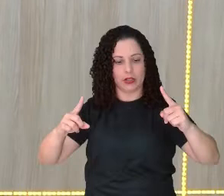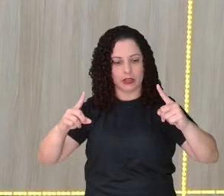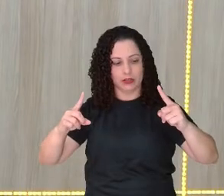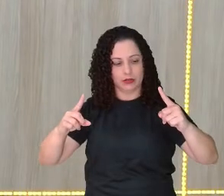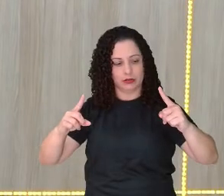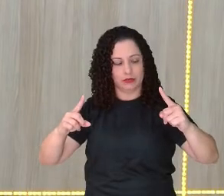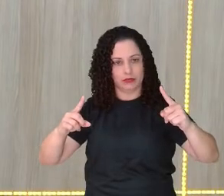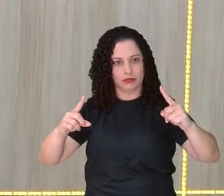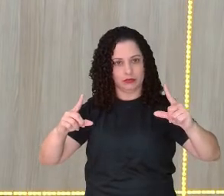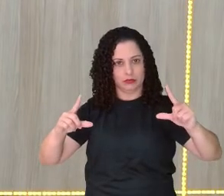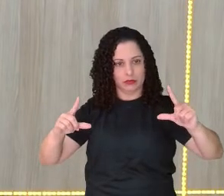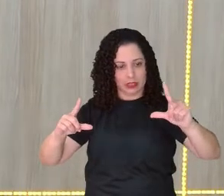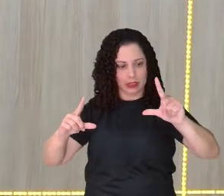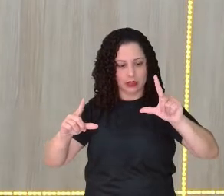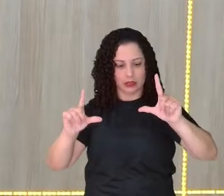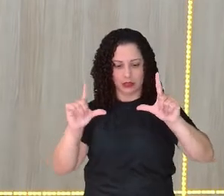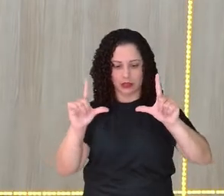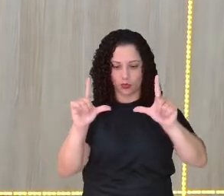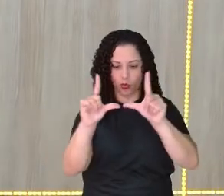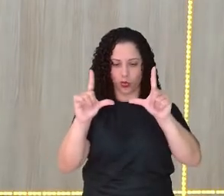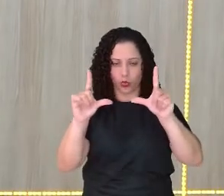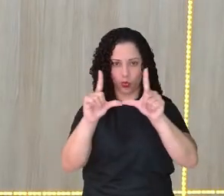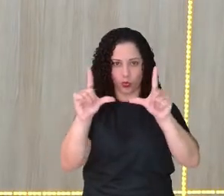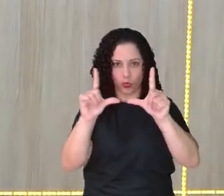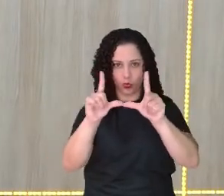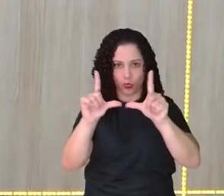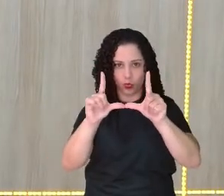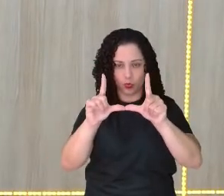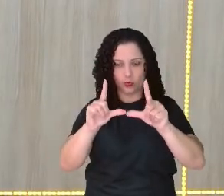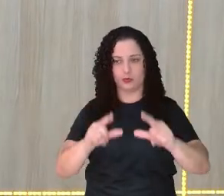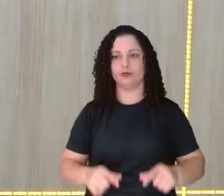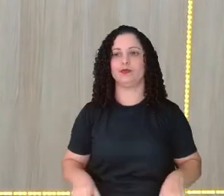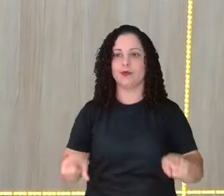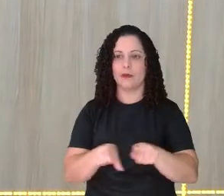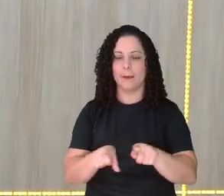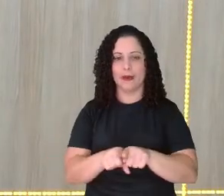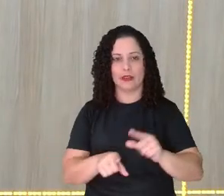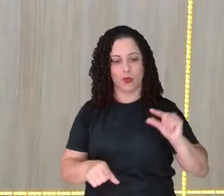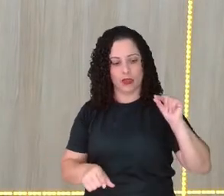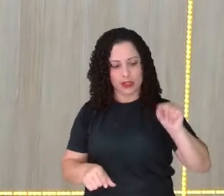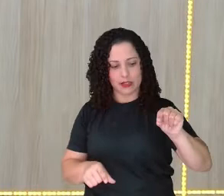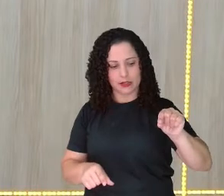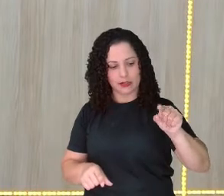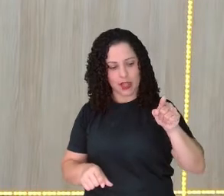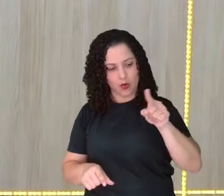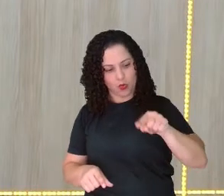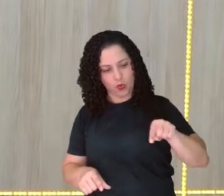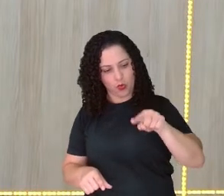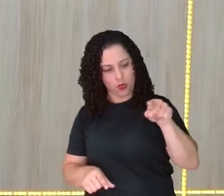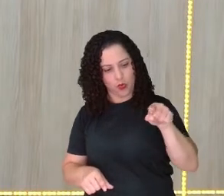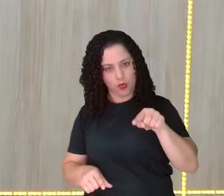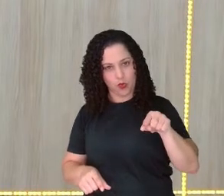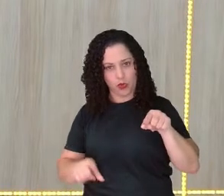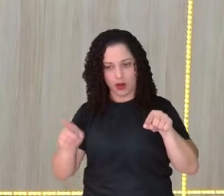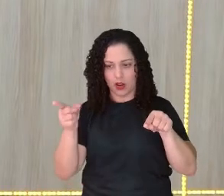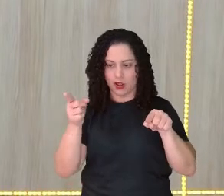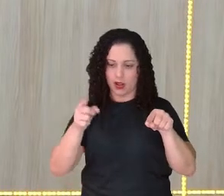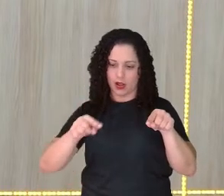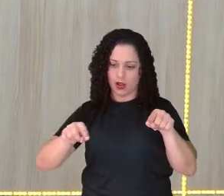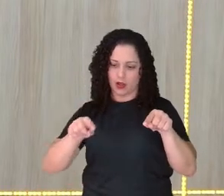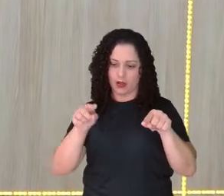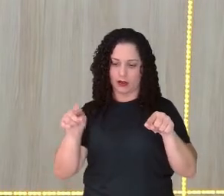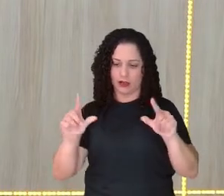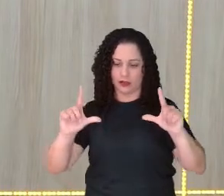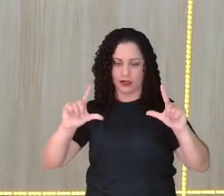Então, eu tenho aqui ó, um ângulo formado pela abertura entre esse lado e esse ladinho aqui. Eu tenho